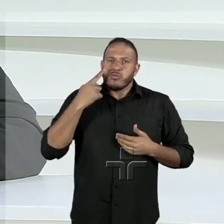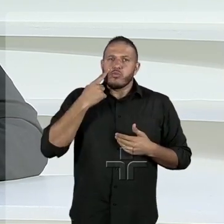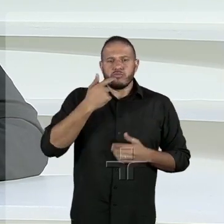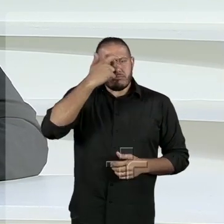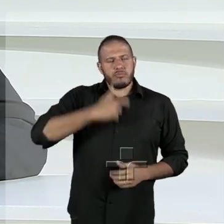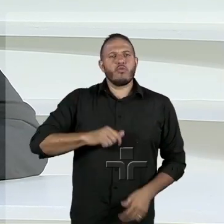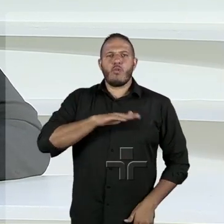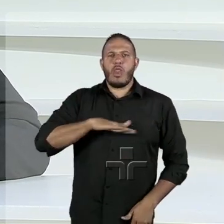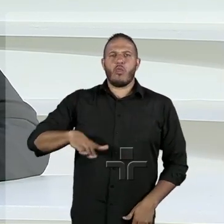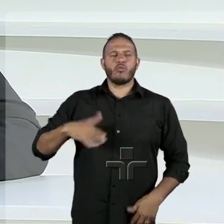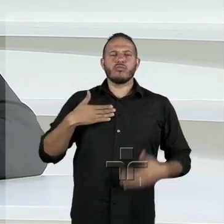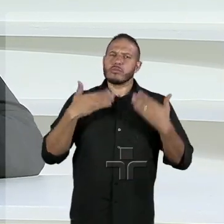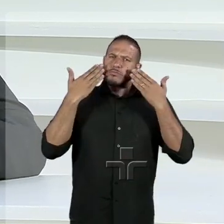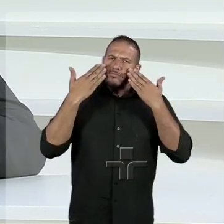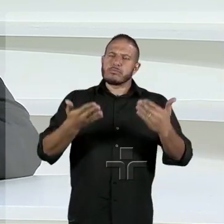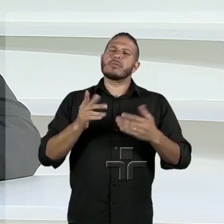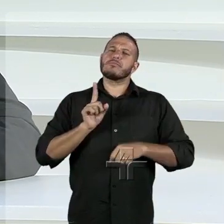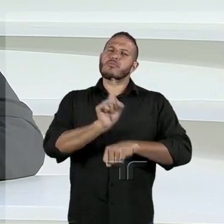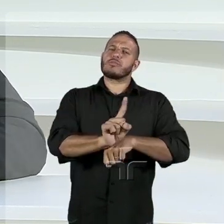seu